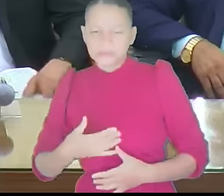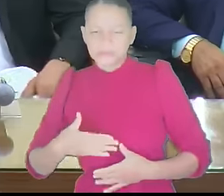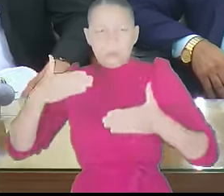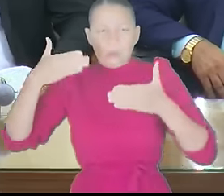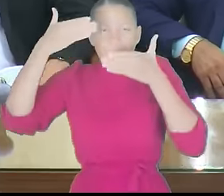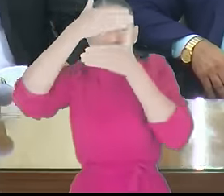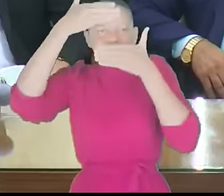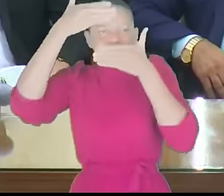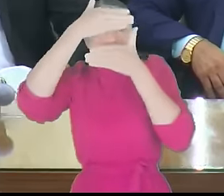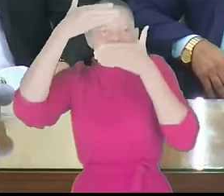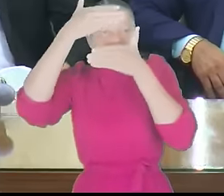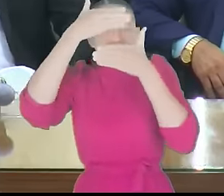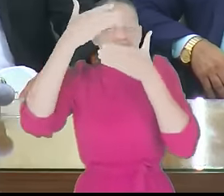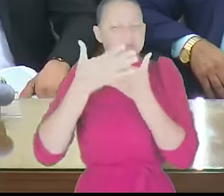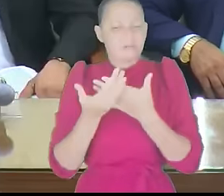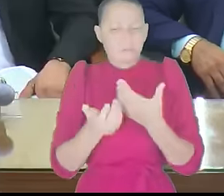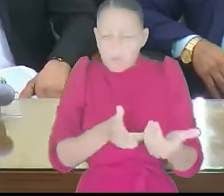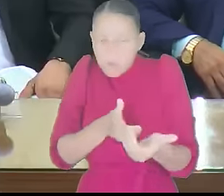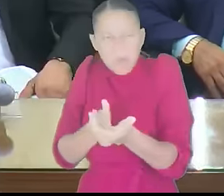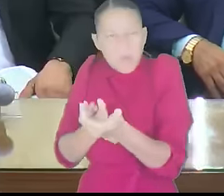Aleluia! Mas vamos sair com Jesus.